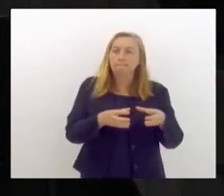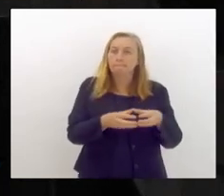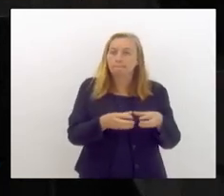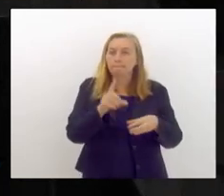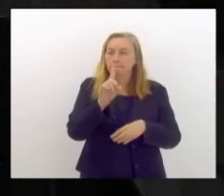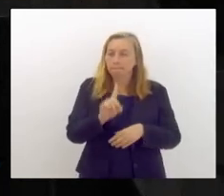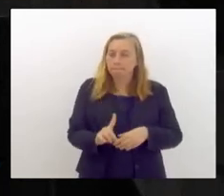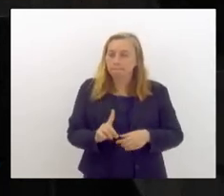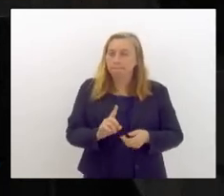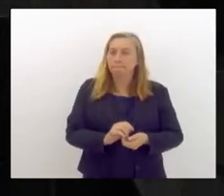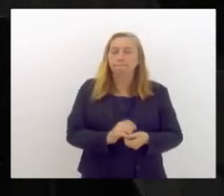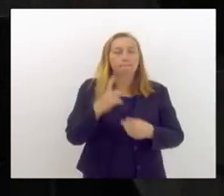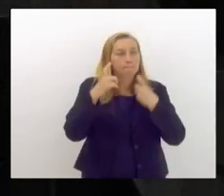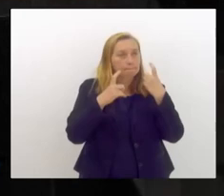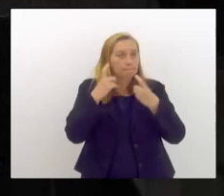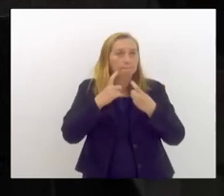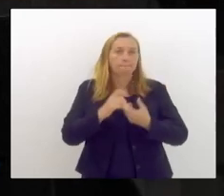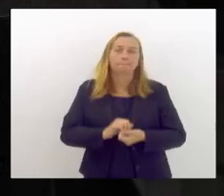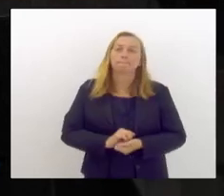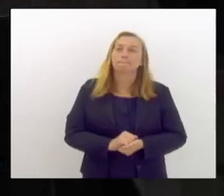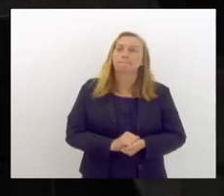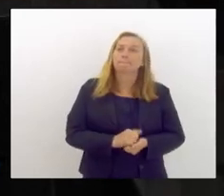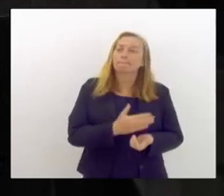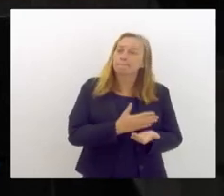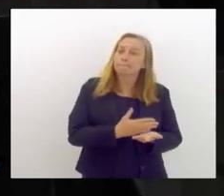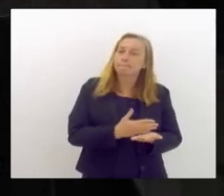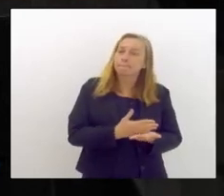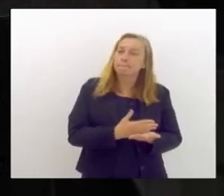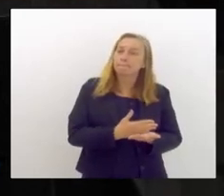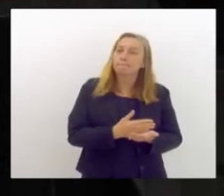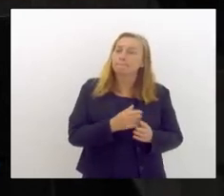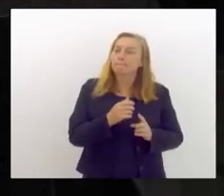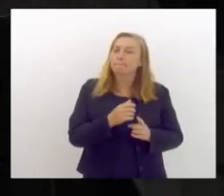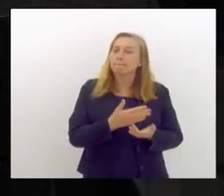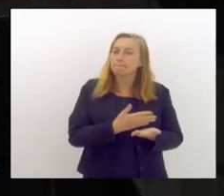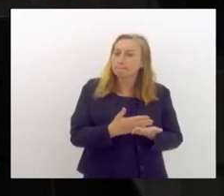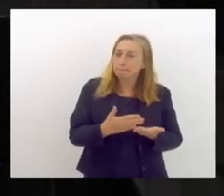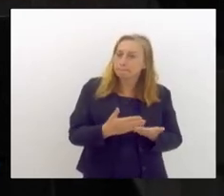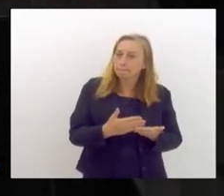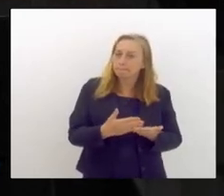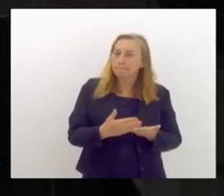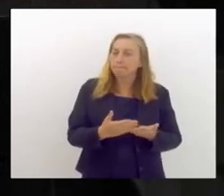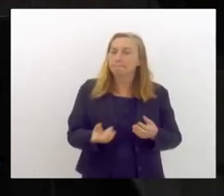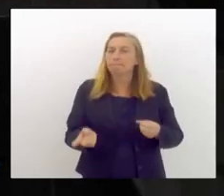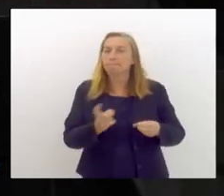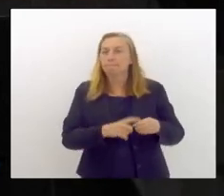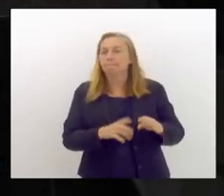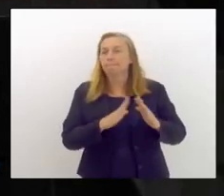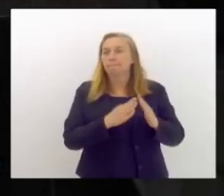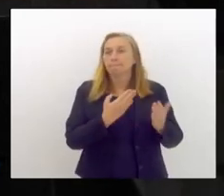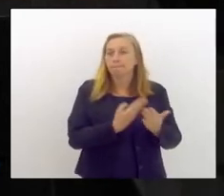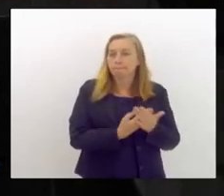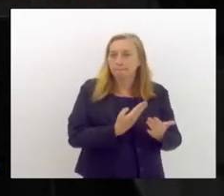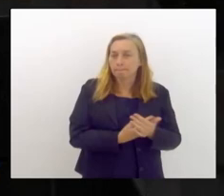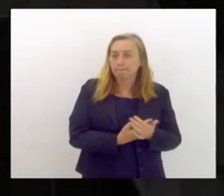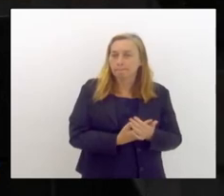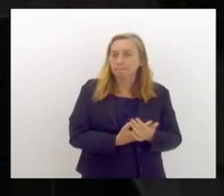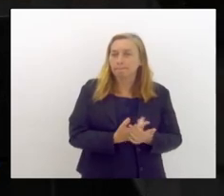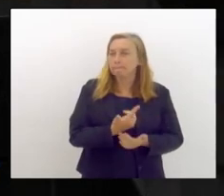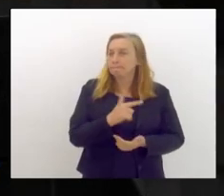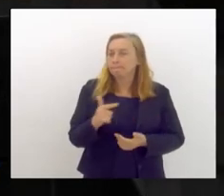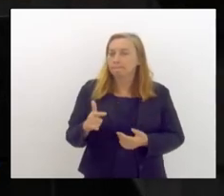diretivas essa preocupação do início do ano letivo, por não ter o respaldo